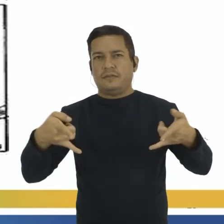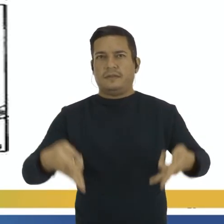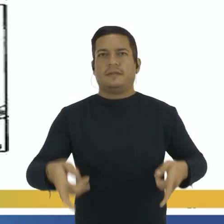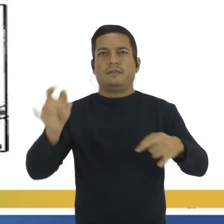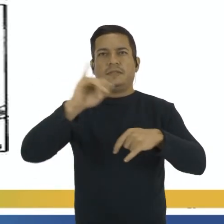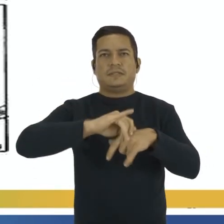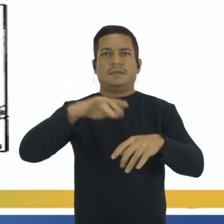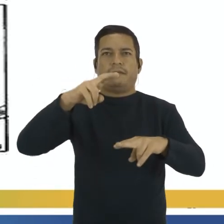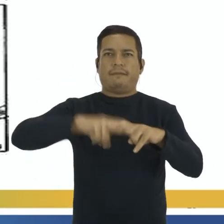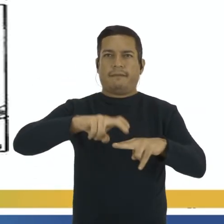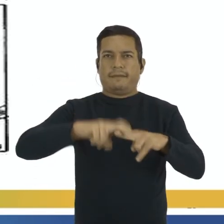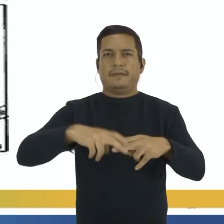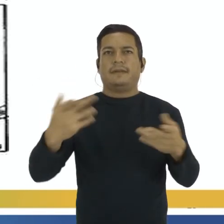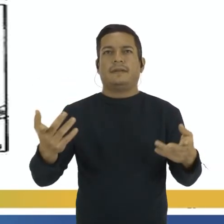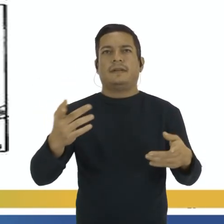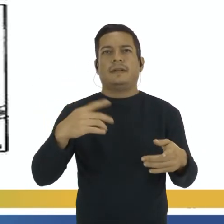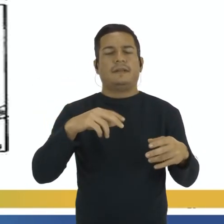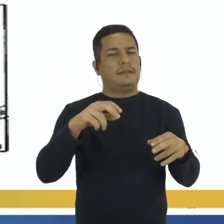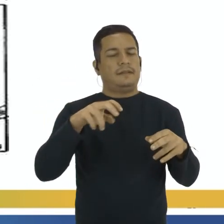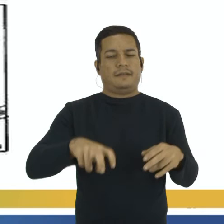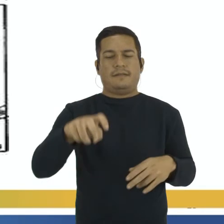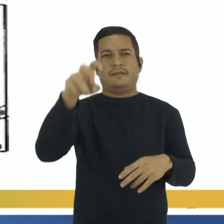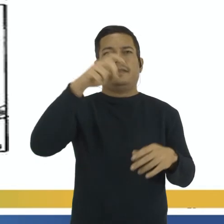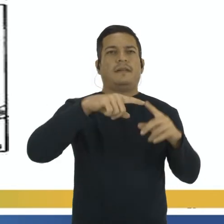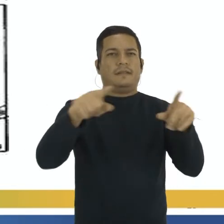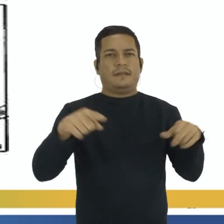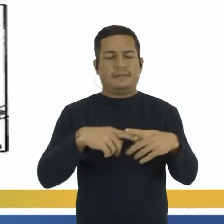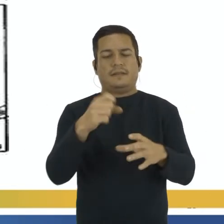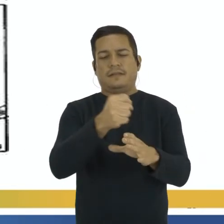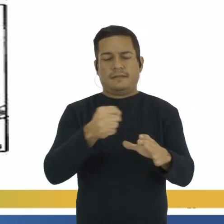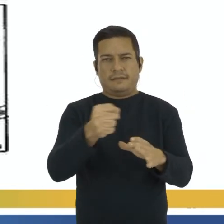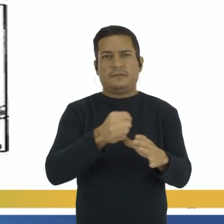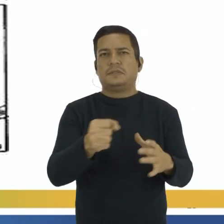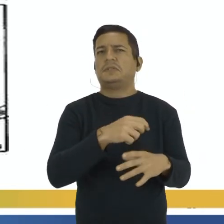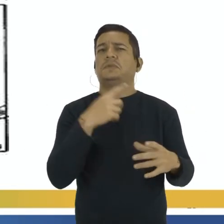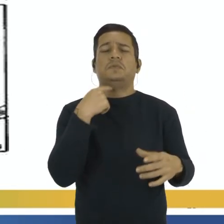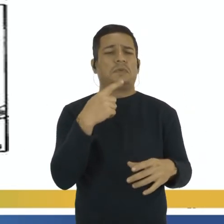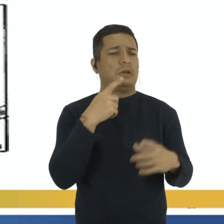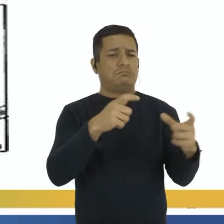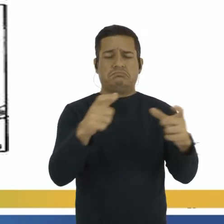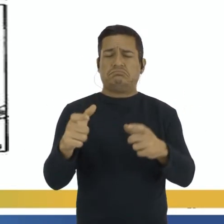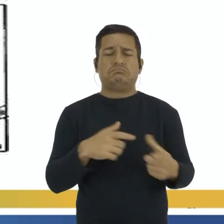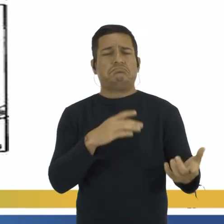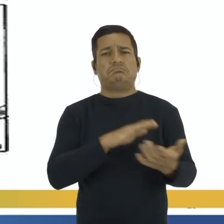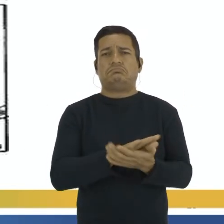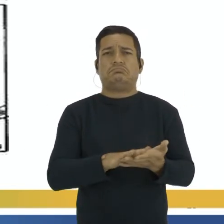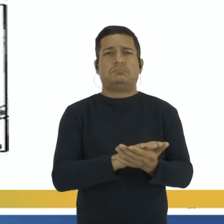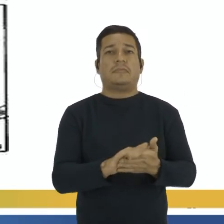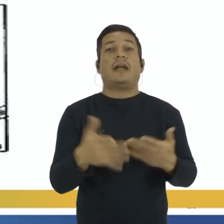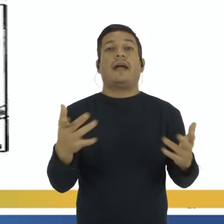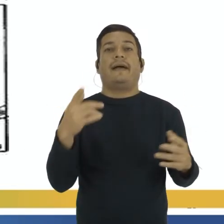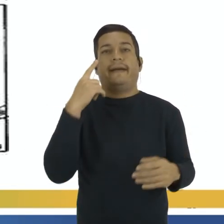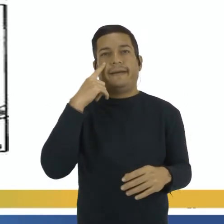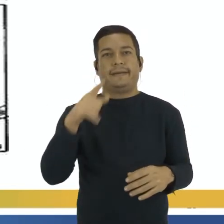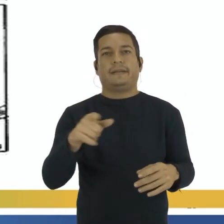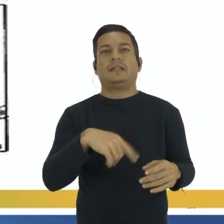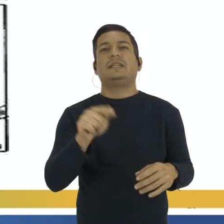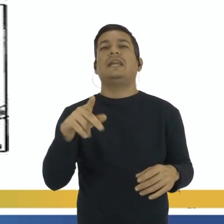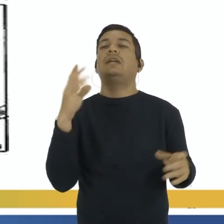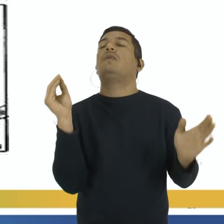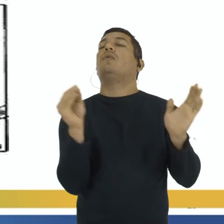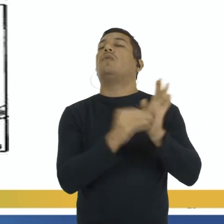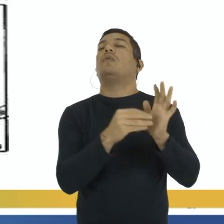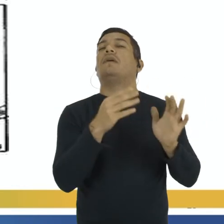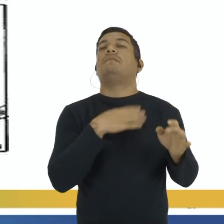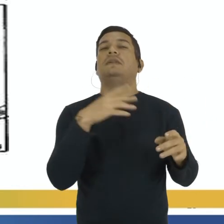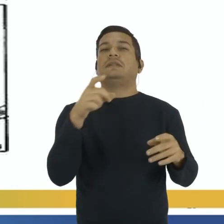em cima da cadeira, na escada, na sala, na cozinha, não está em lugar nenhum. Oh, aqui está. Quem foi que